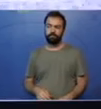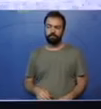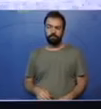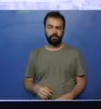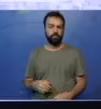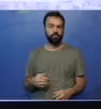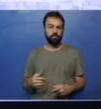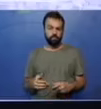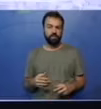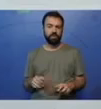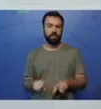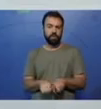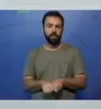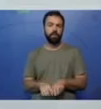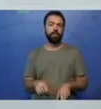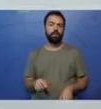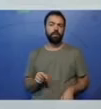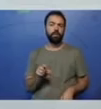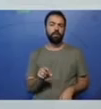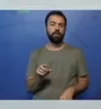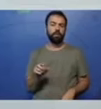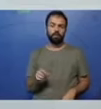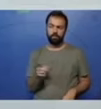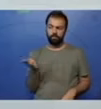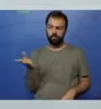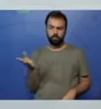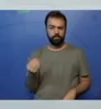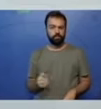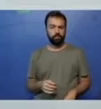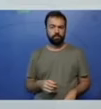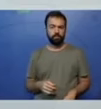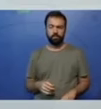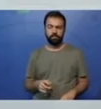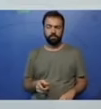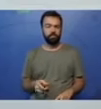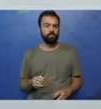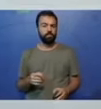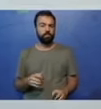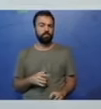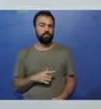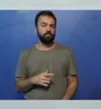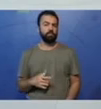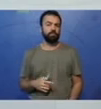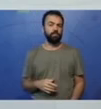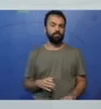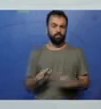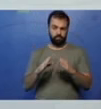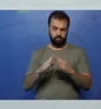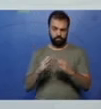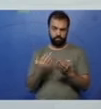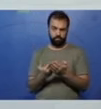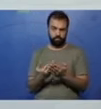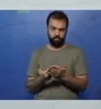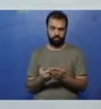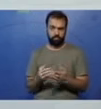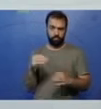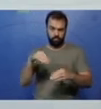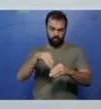Um outro critério que podemos utilizar é encontrados e não encontrados dentro do espaço escolar.